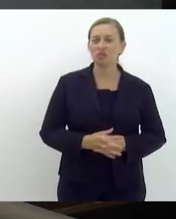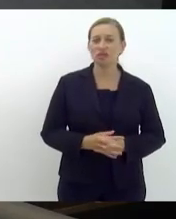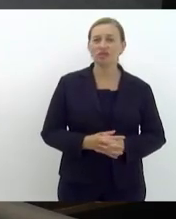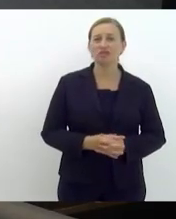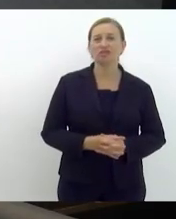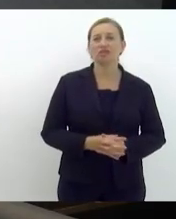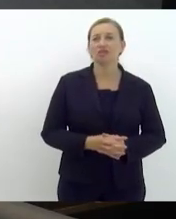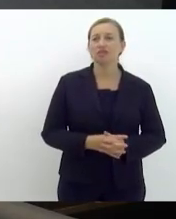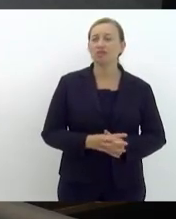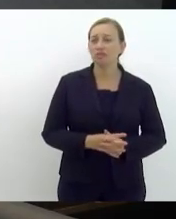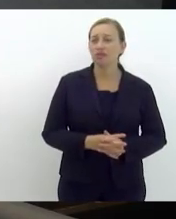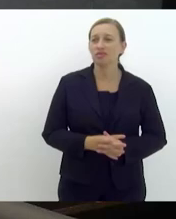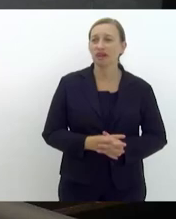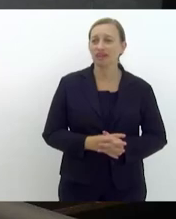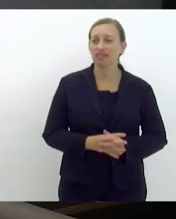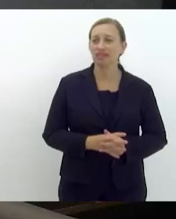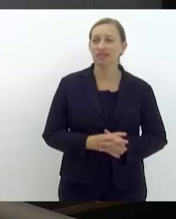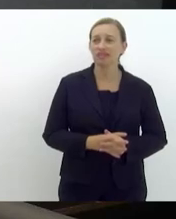Júnior